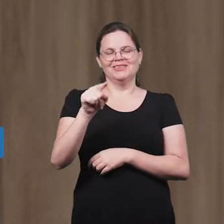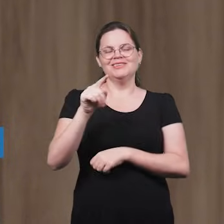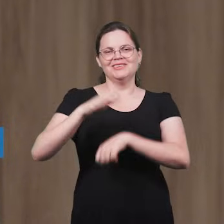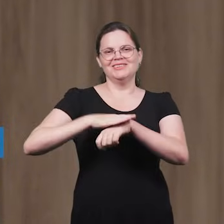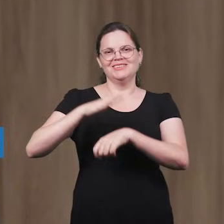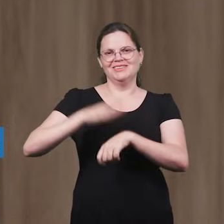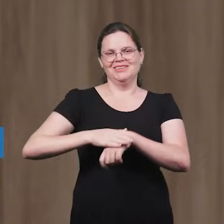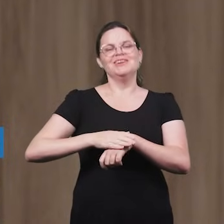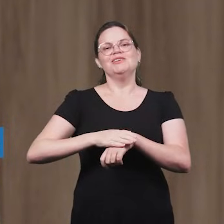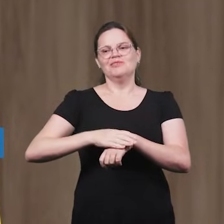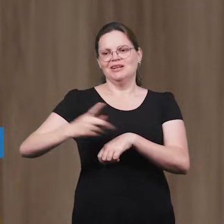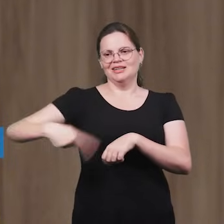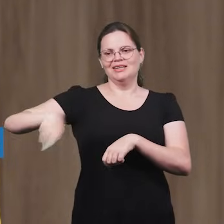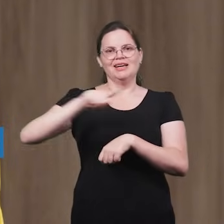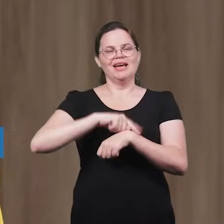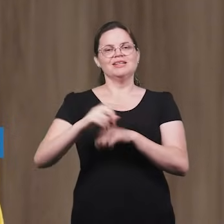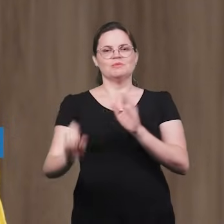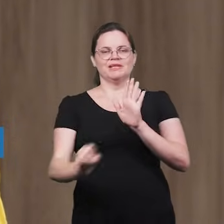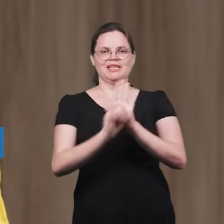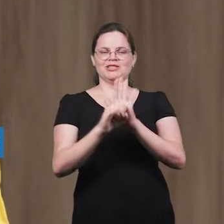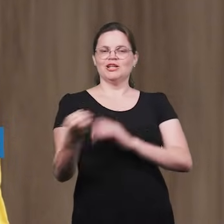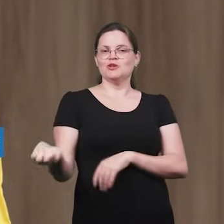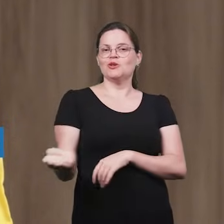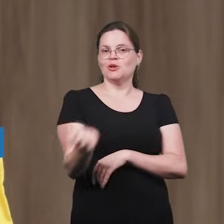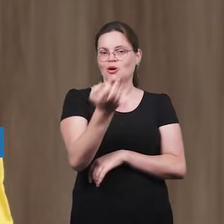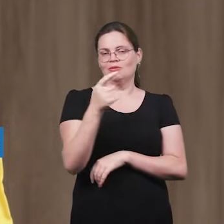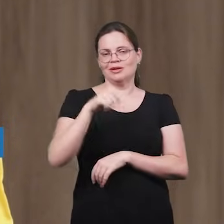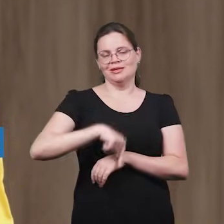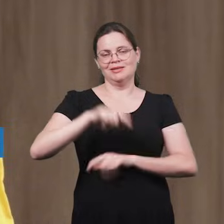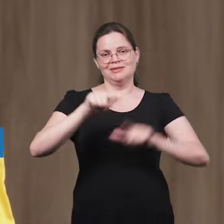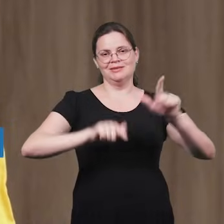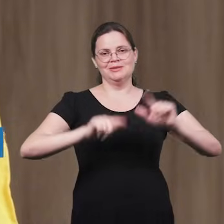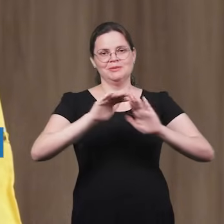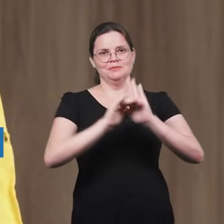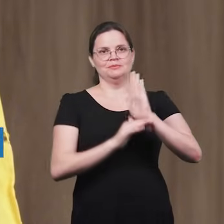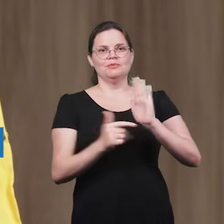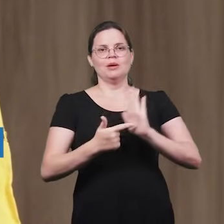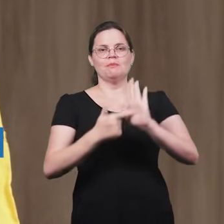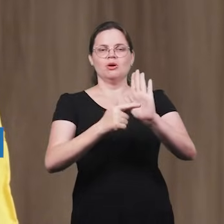abertura do programa, porque ela traz elementos que representam a nossa família